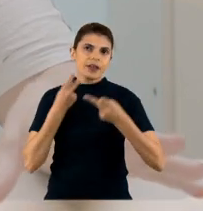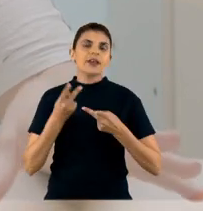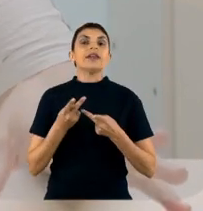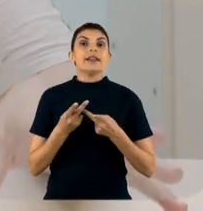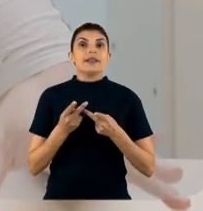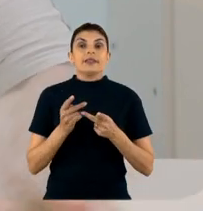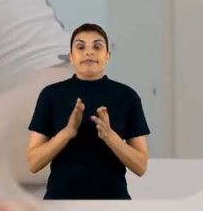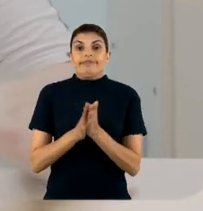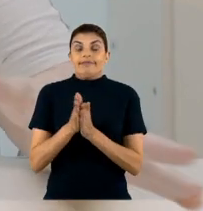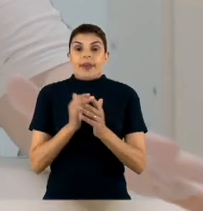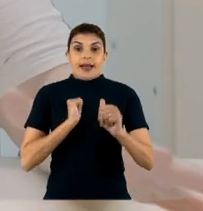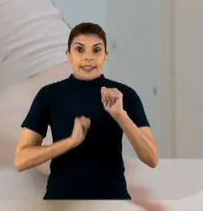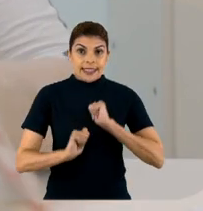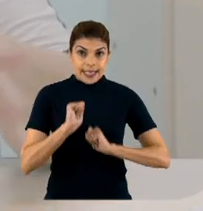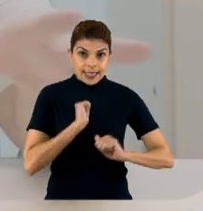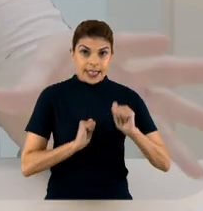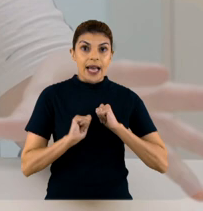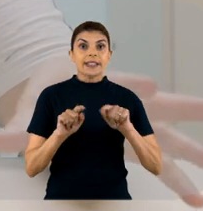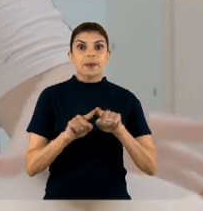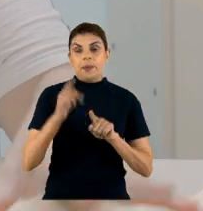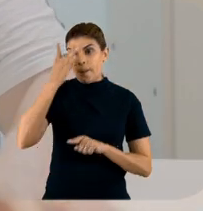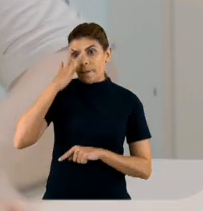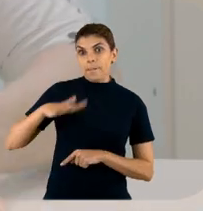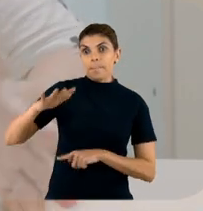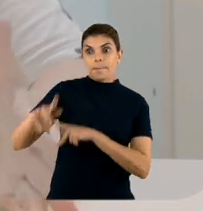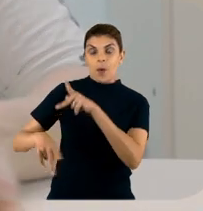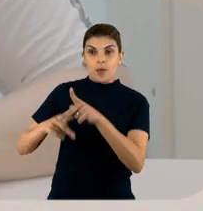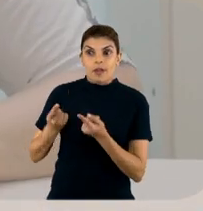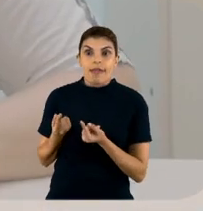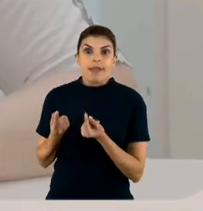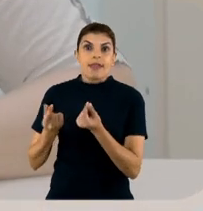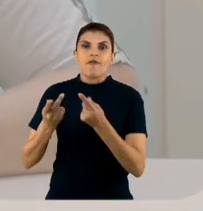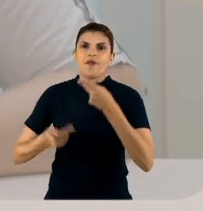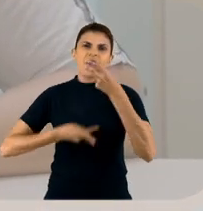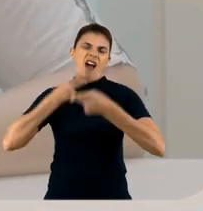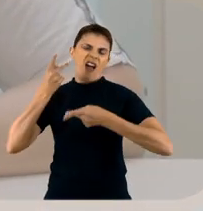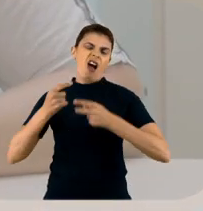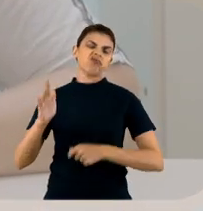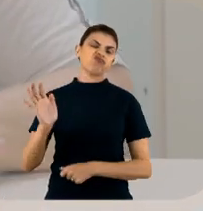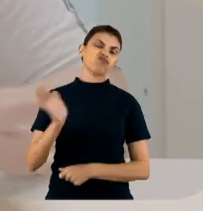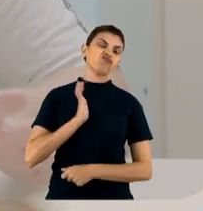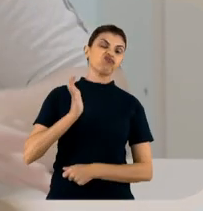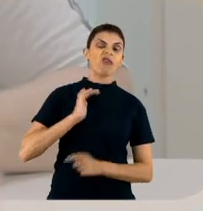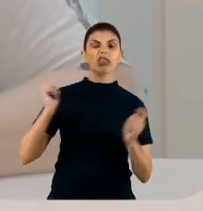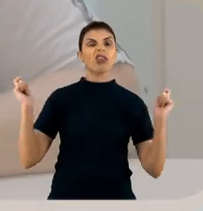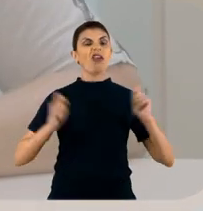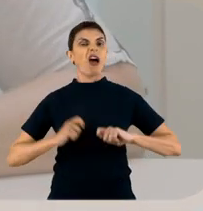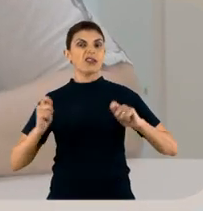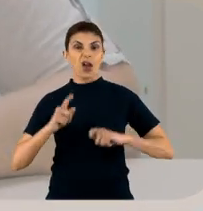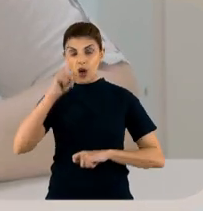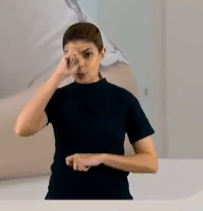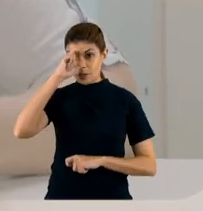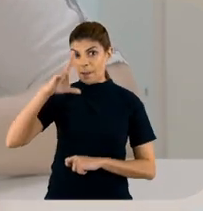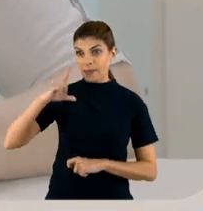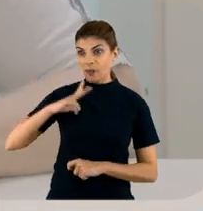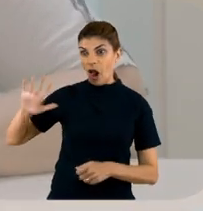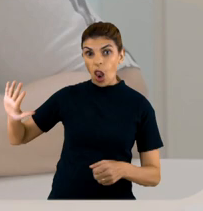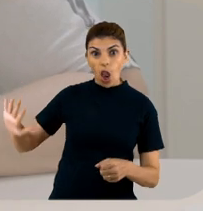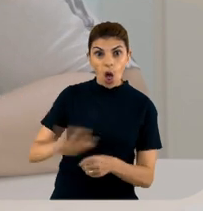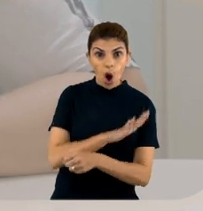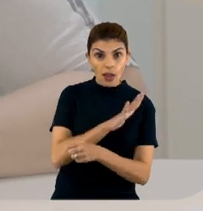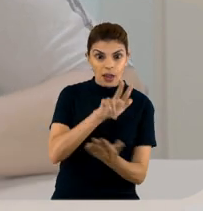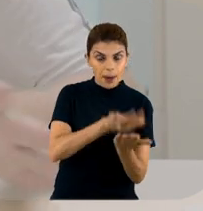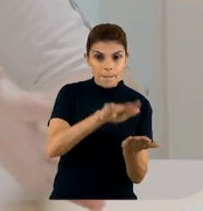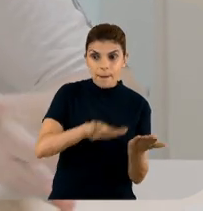das das ansiedades da da é é essa né da da Galera rica Porque se o hospital privado